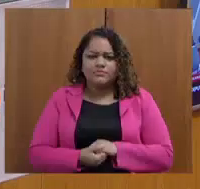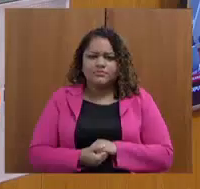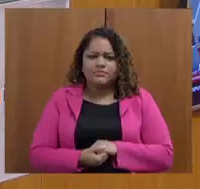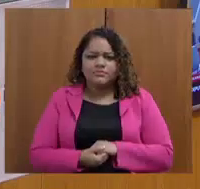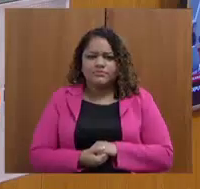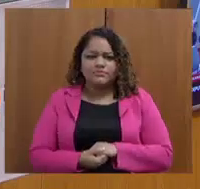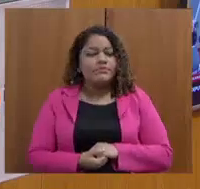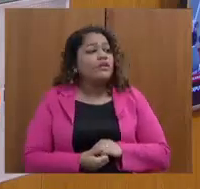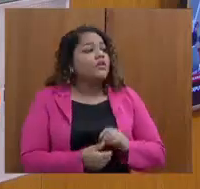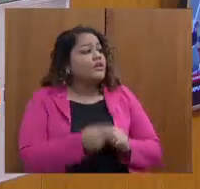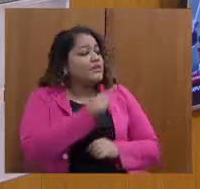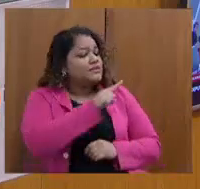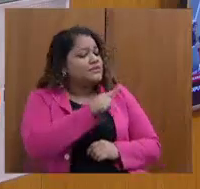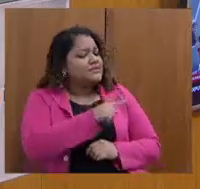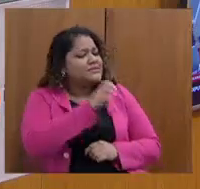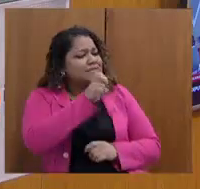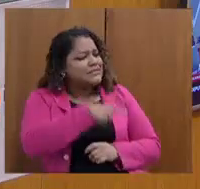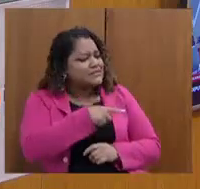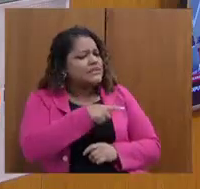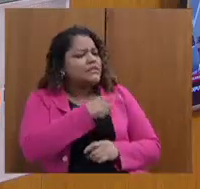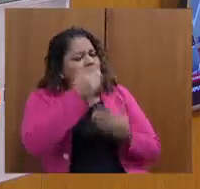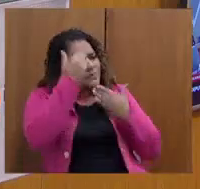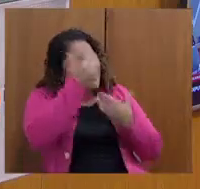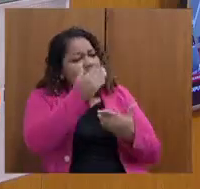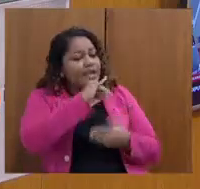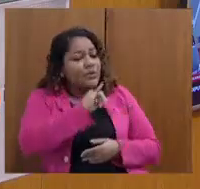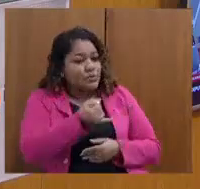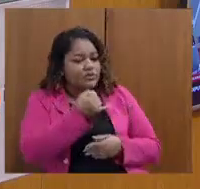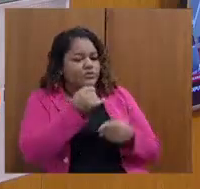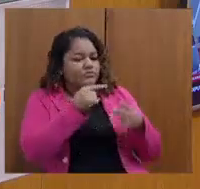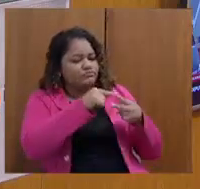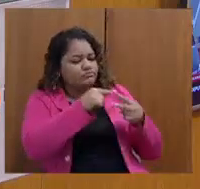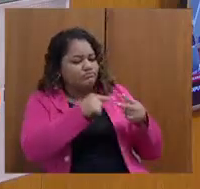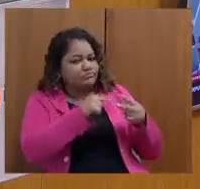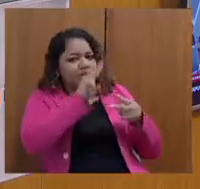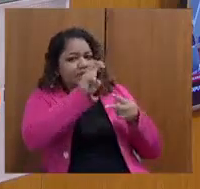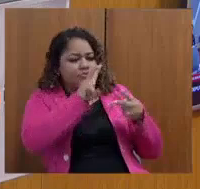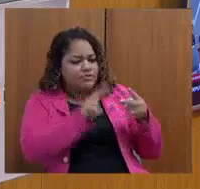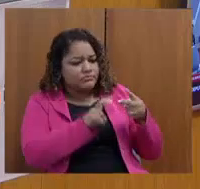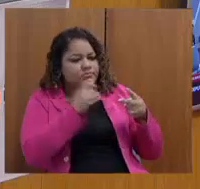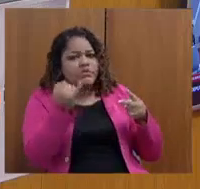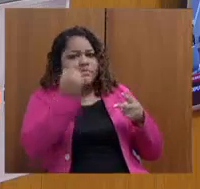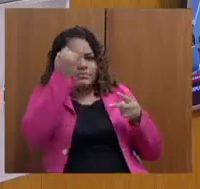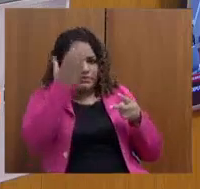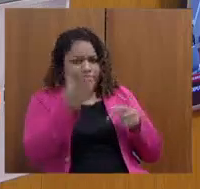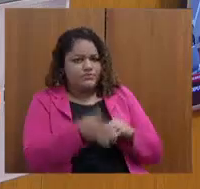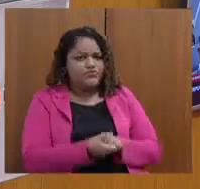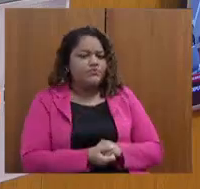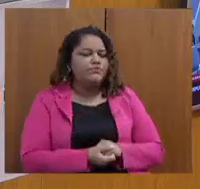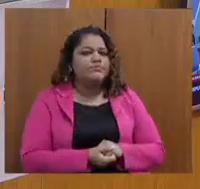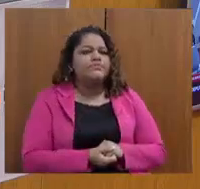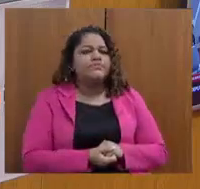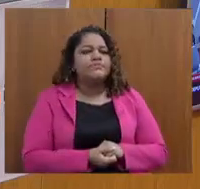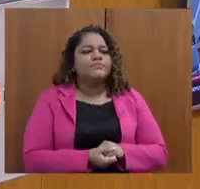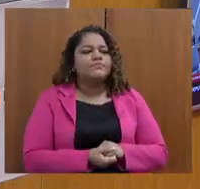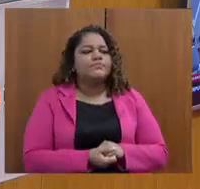obrigado pela oportunidade são dois assuntos importantes primeiramente dizer que